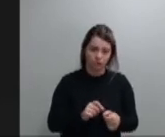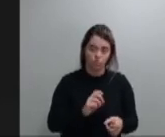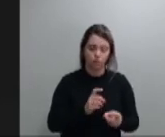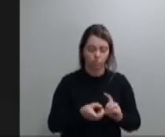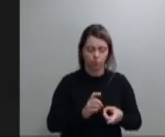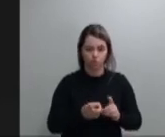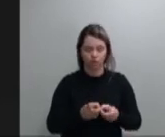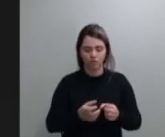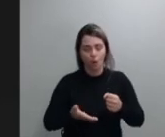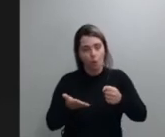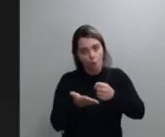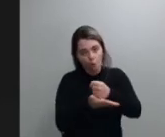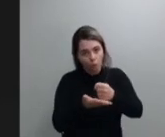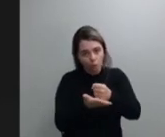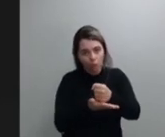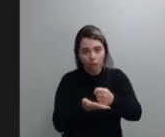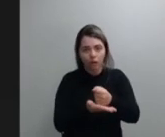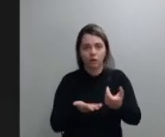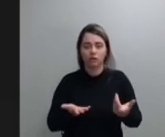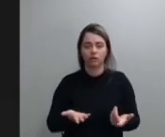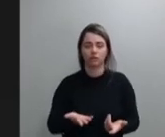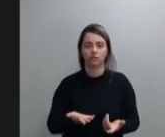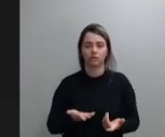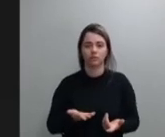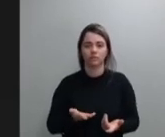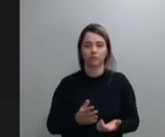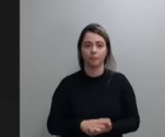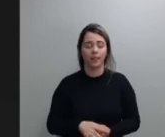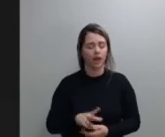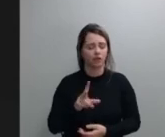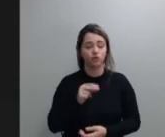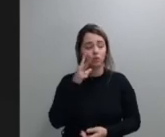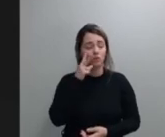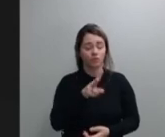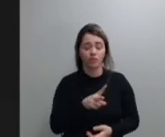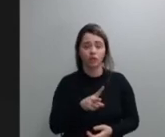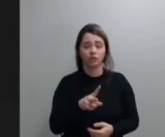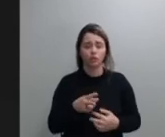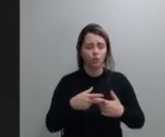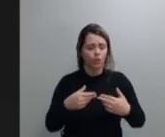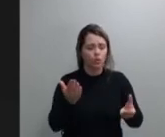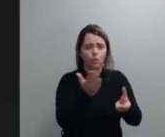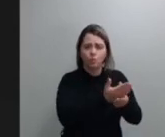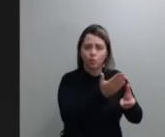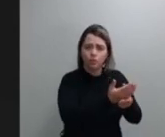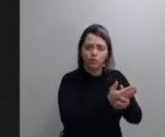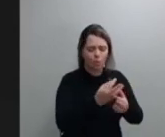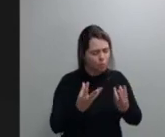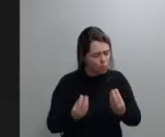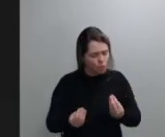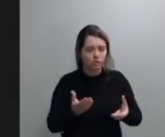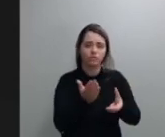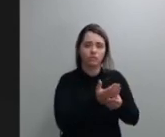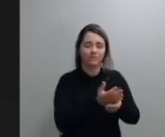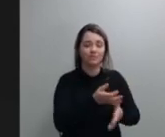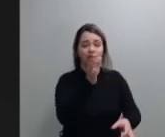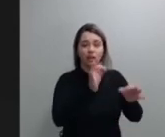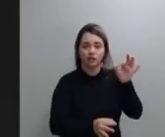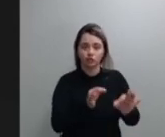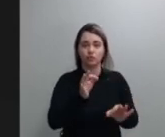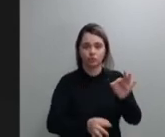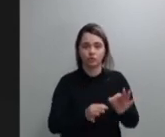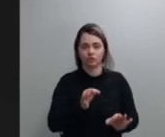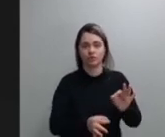fundamentos das decisões administrativas e não vendo que em muitos casos em muitos casos a justiça que é